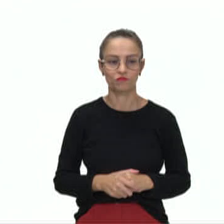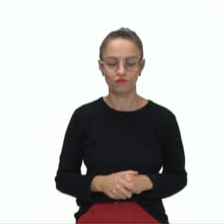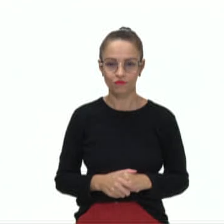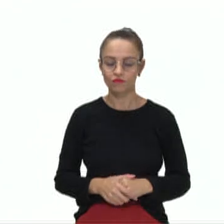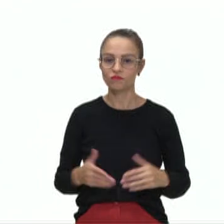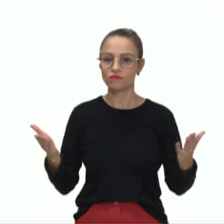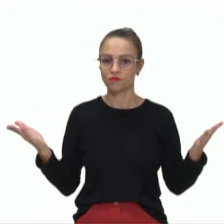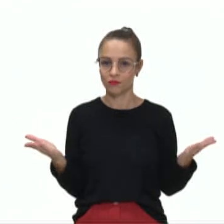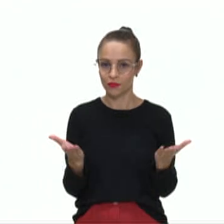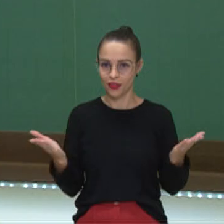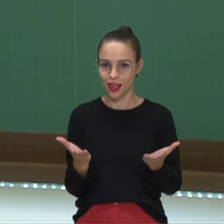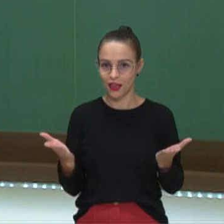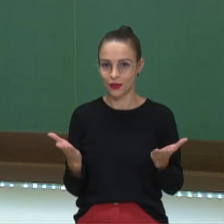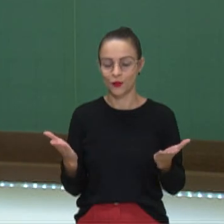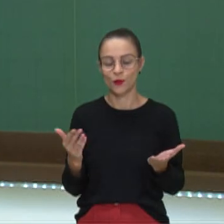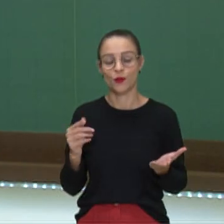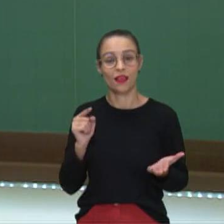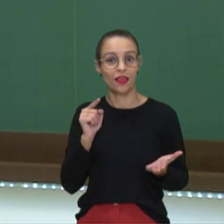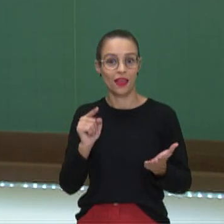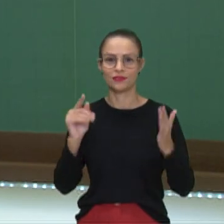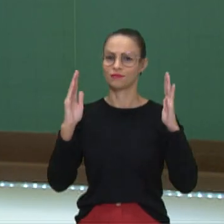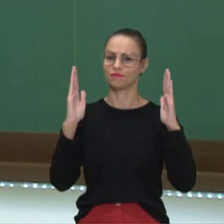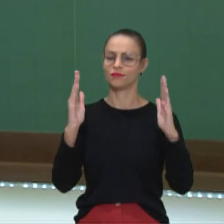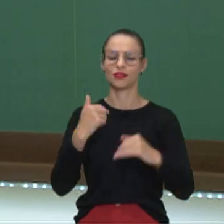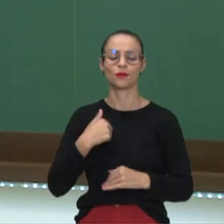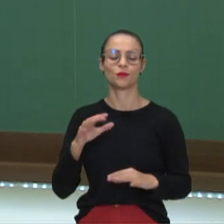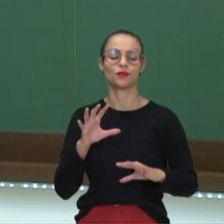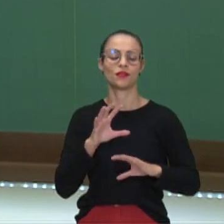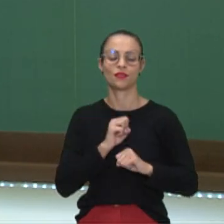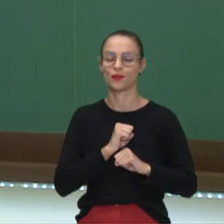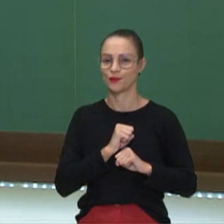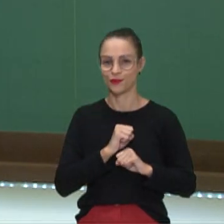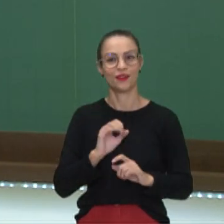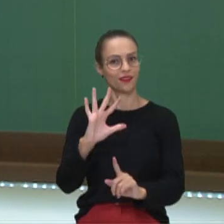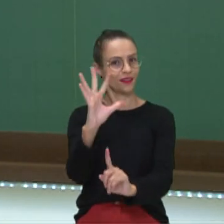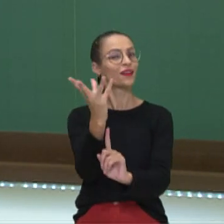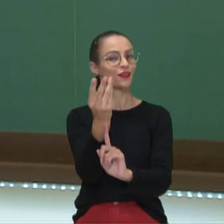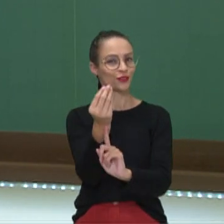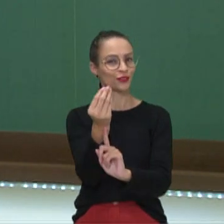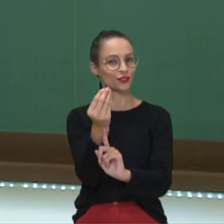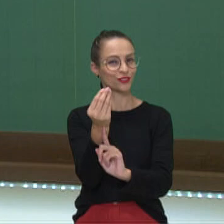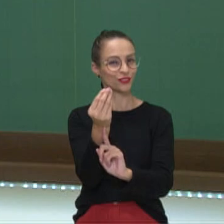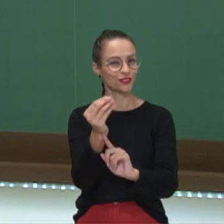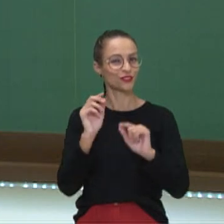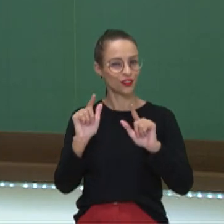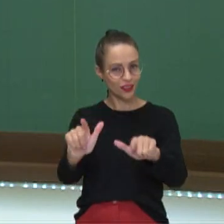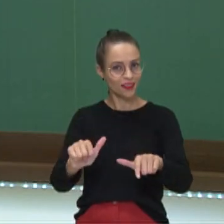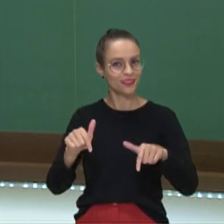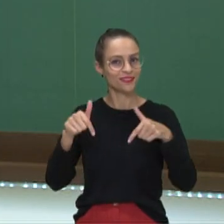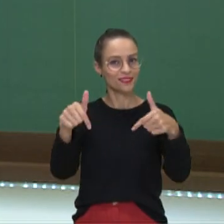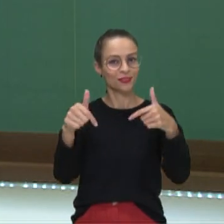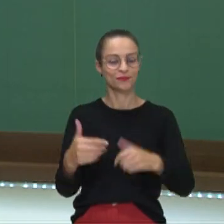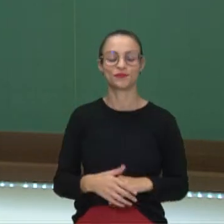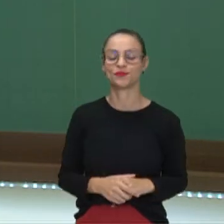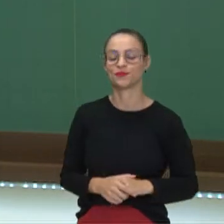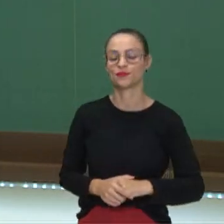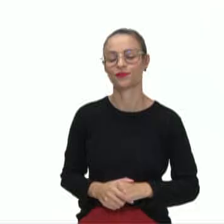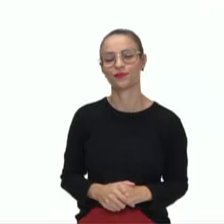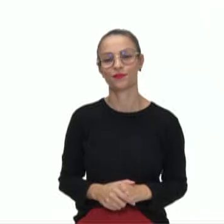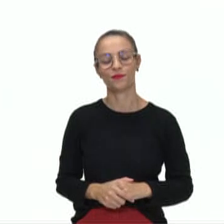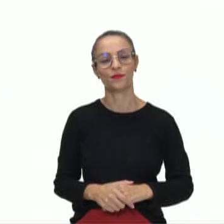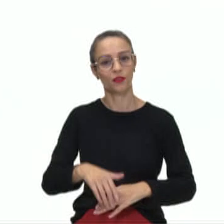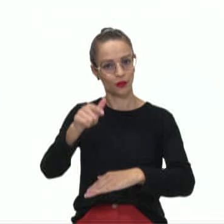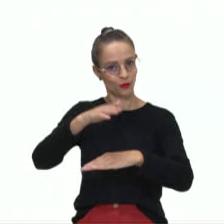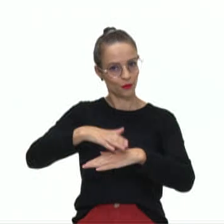Agora sim, essa parte eu adoro. É arte em ação! Arte em ação. Então,